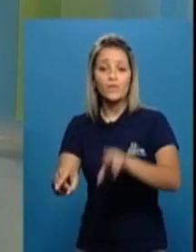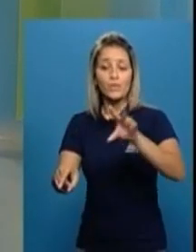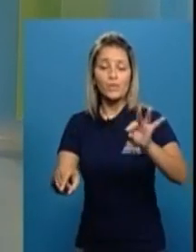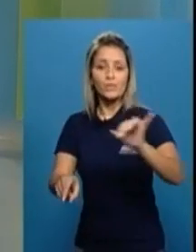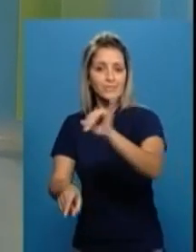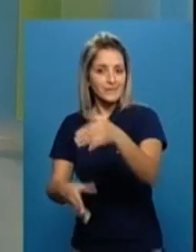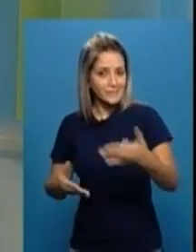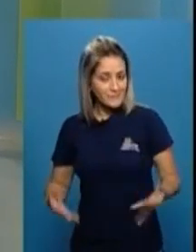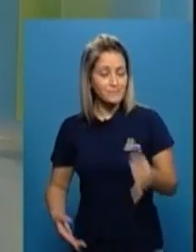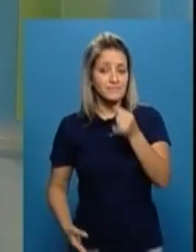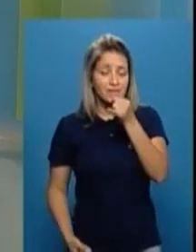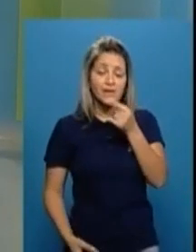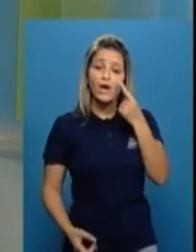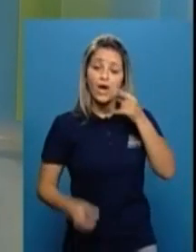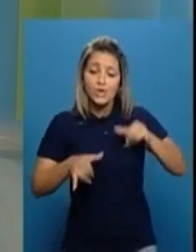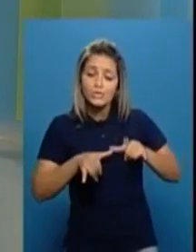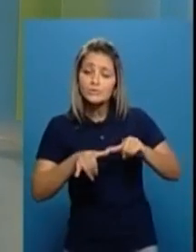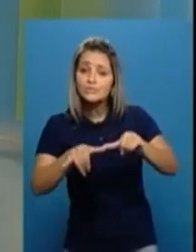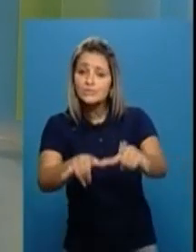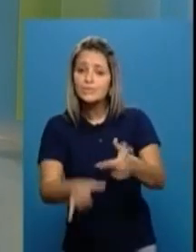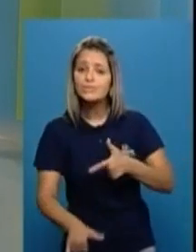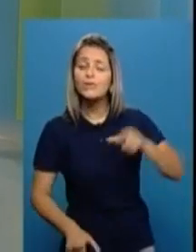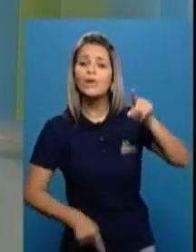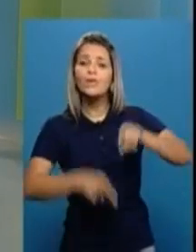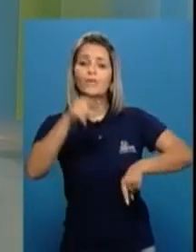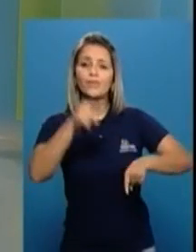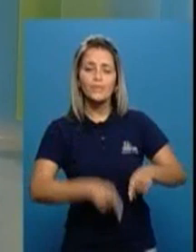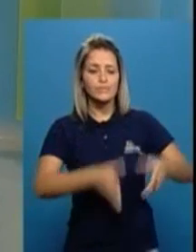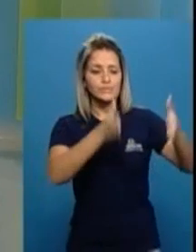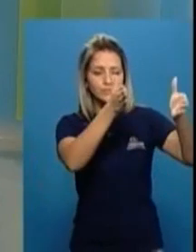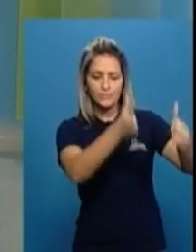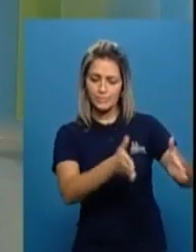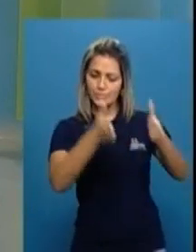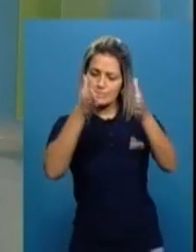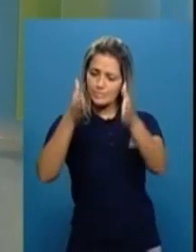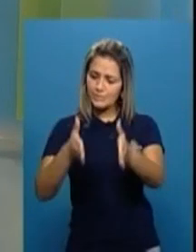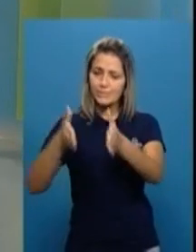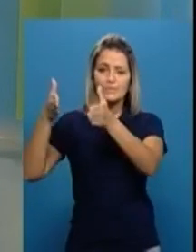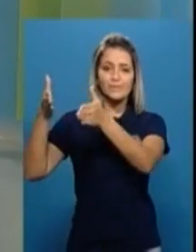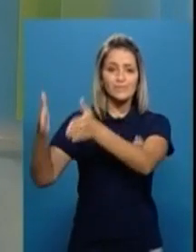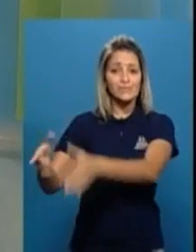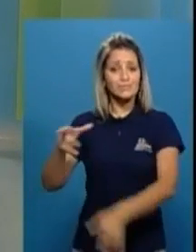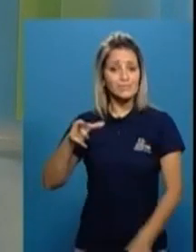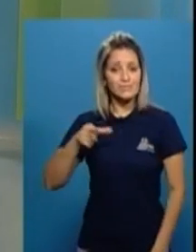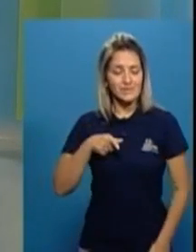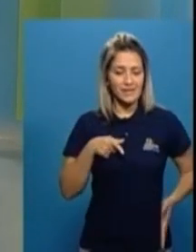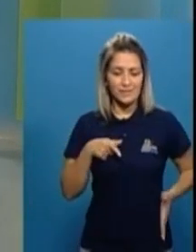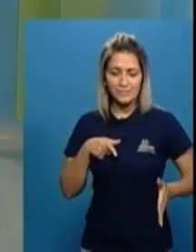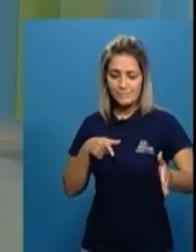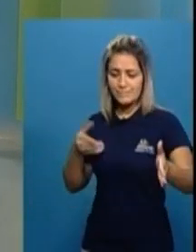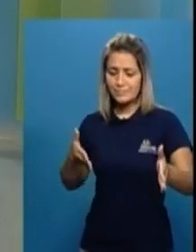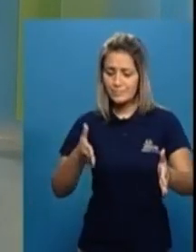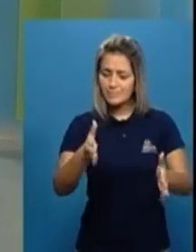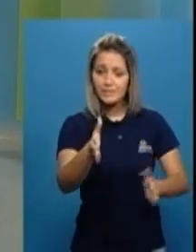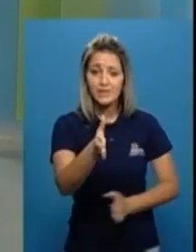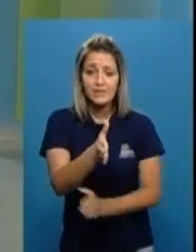um supermercado, onde os produtos não são alocados em áreas, são alocados em áreas determinadas, em uma